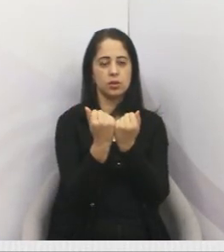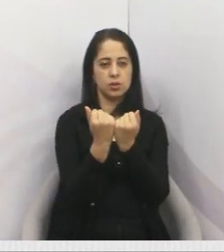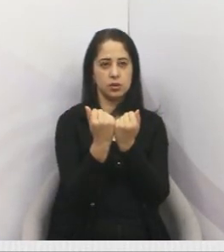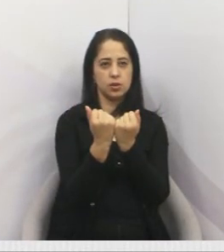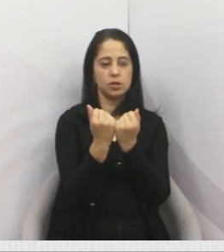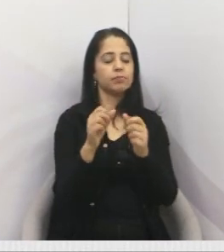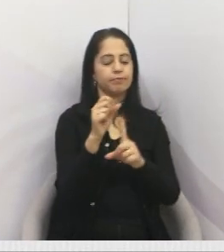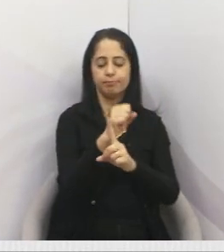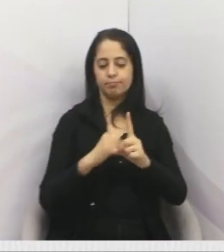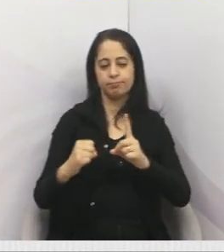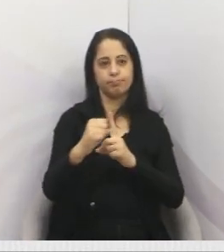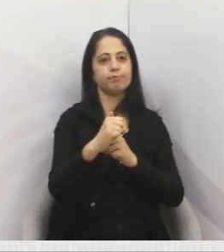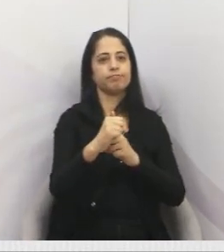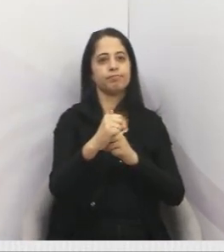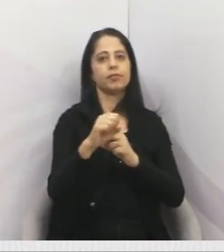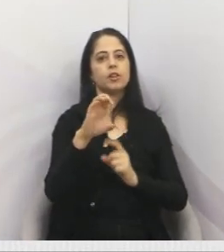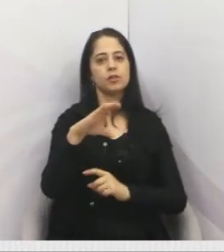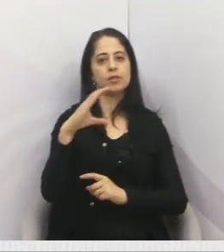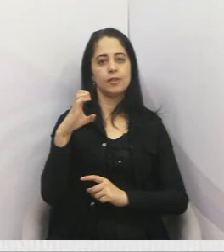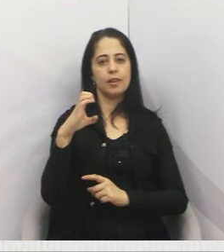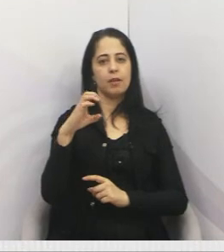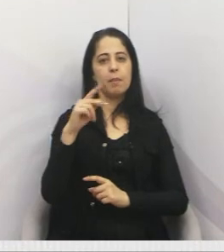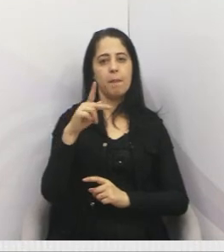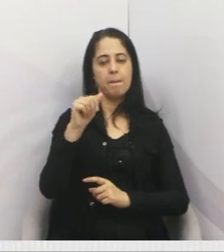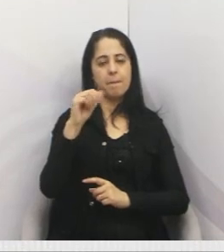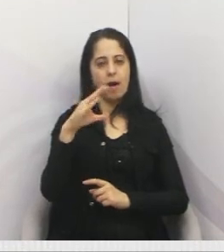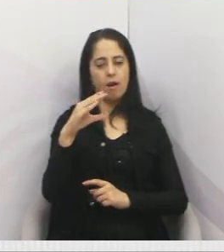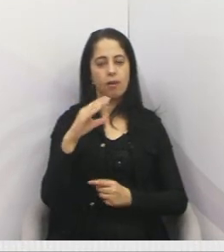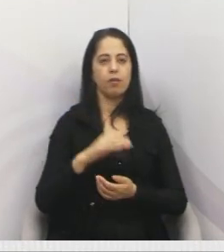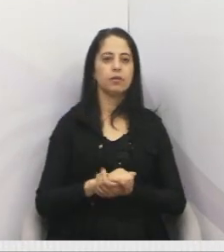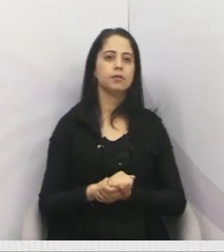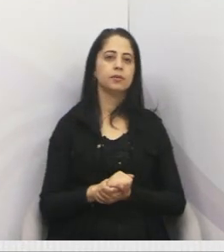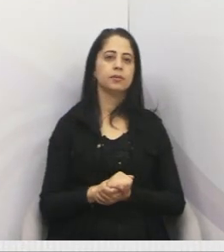da Sociedade Civil, CEPAC.